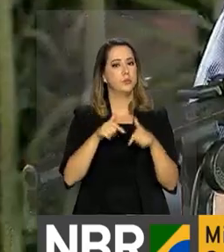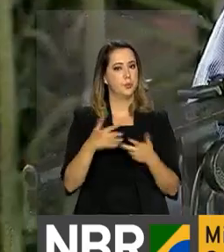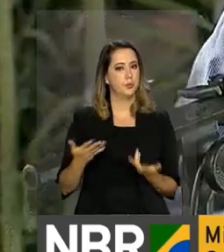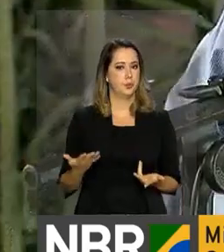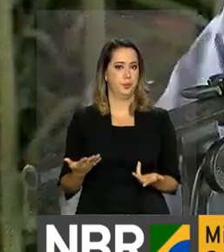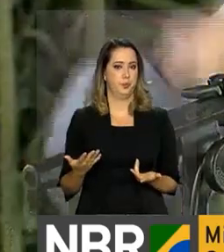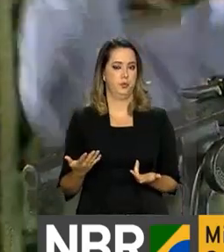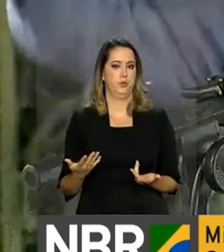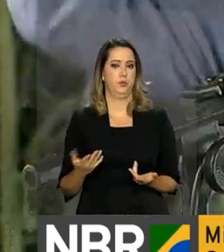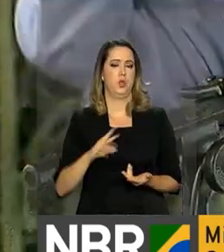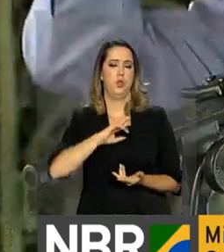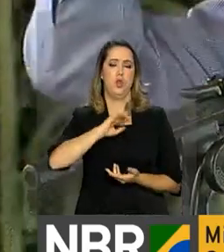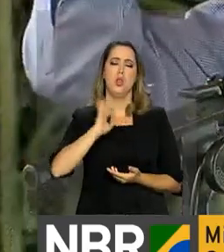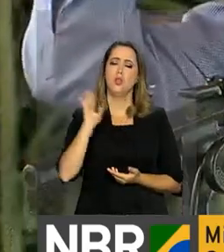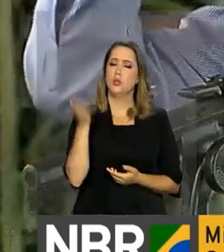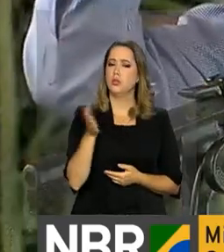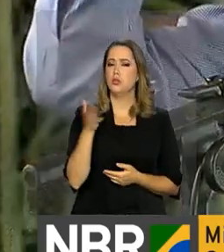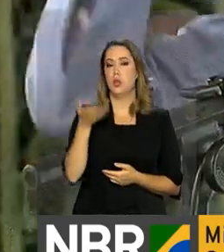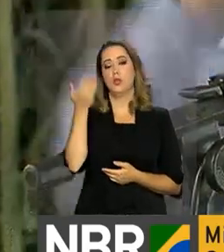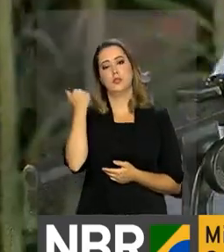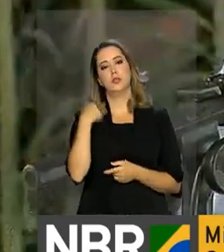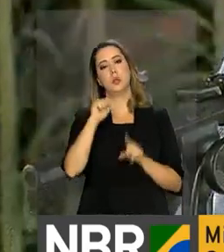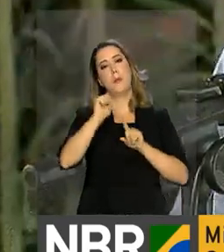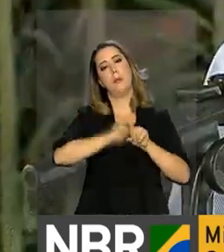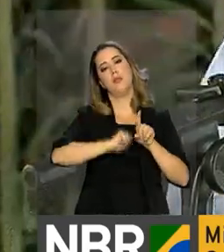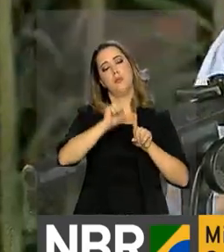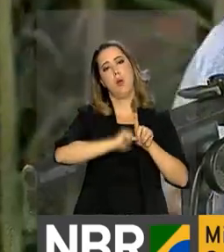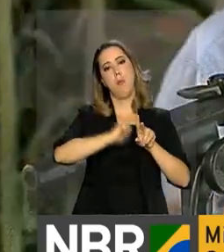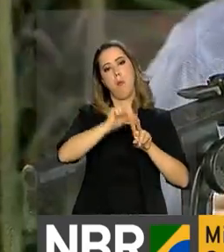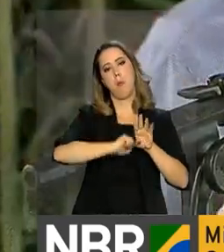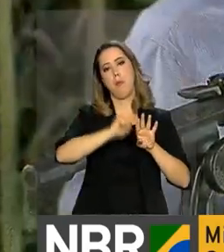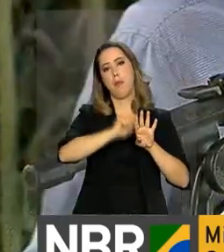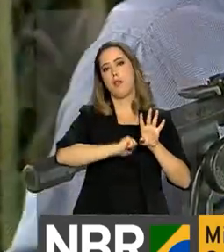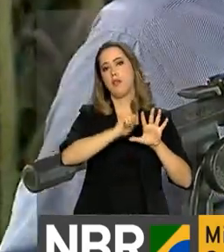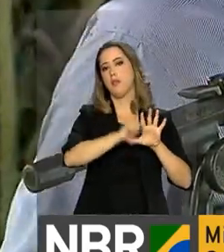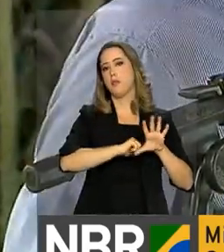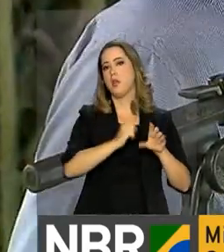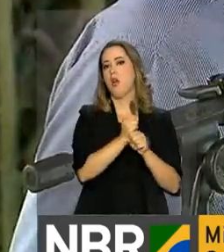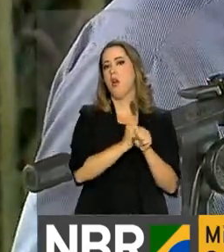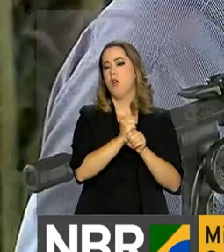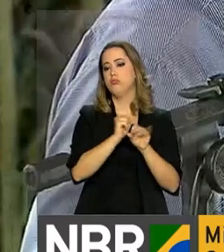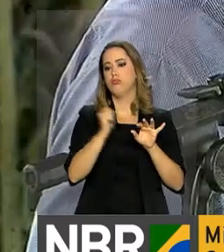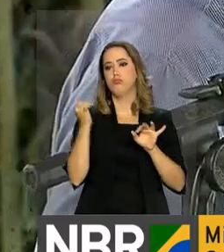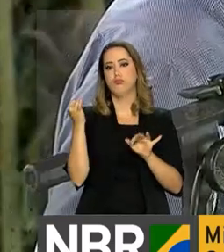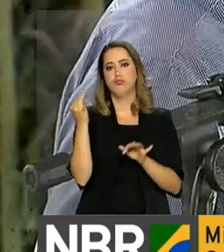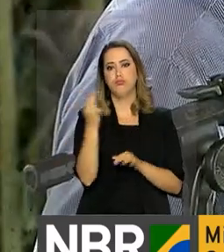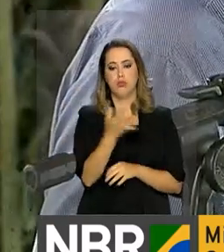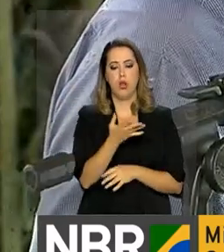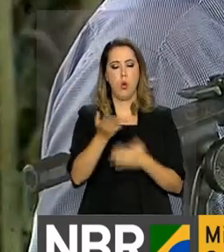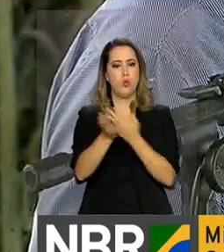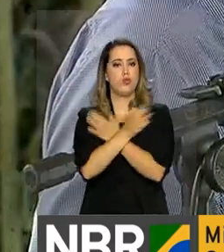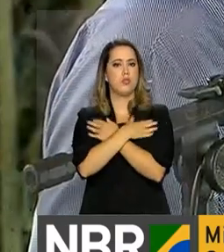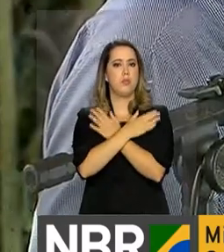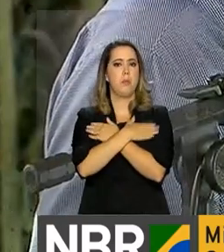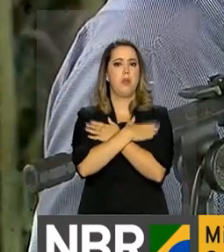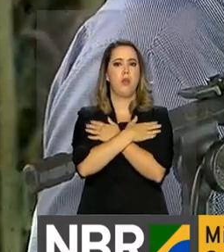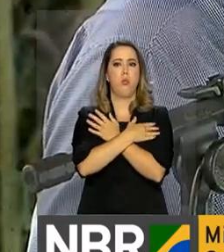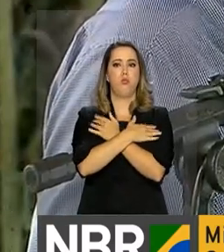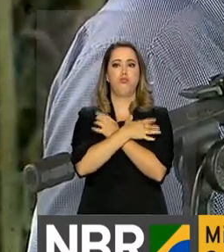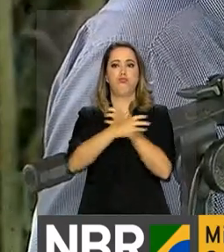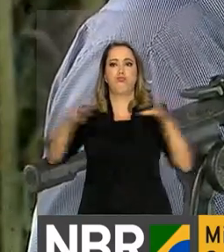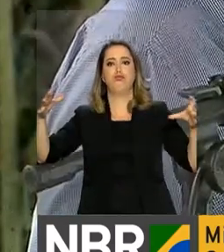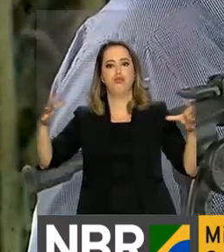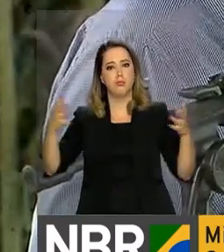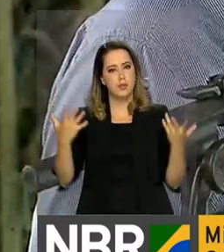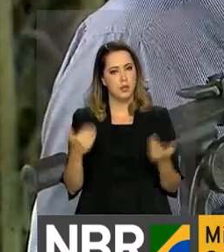amigos, inúmeros meses, anos, com um desemprego extraordinário. Quando chegamos ao poder, eram